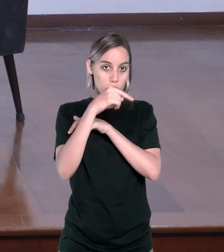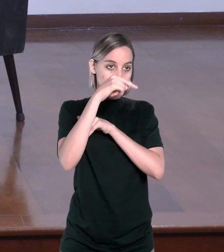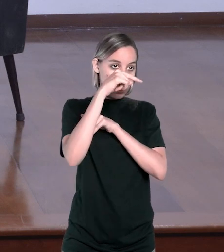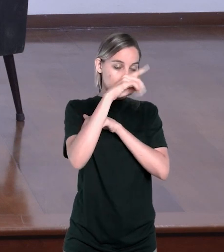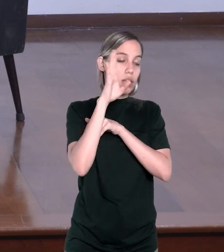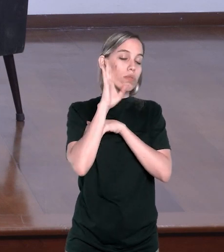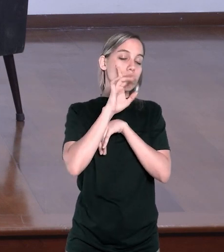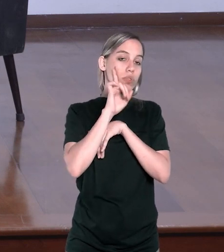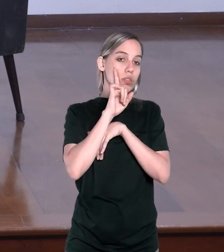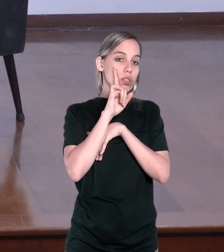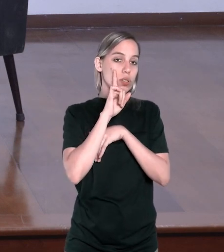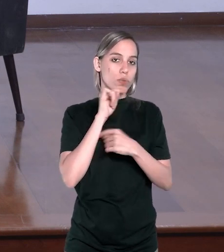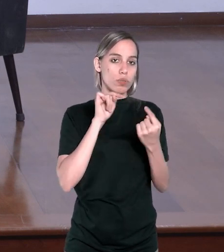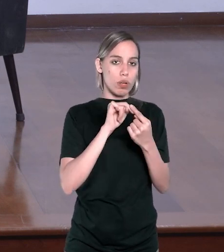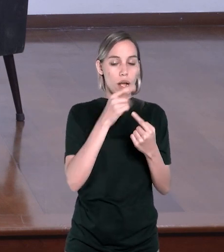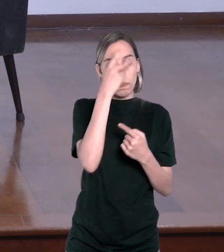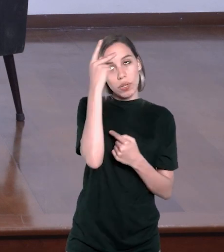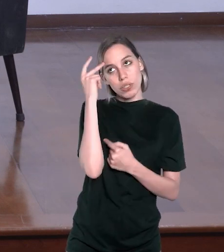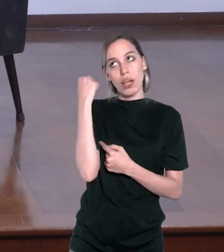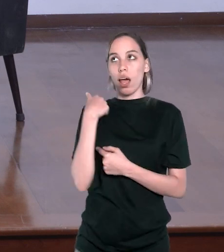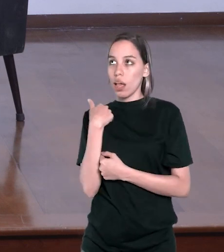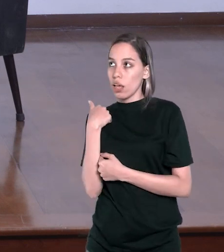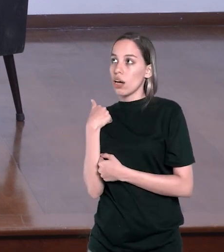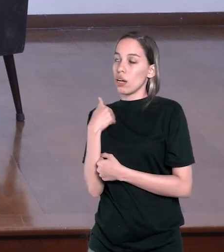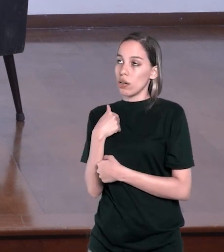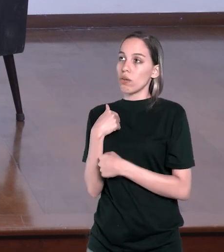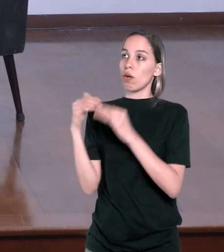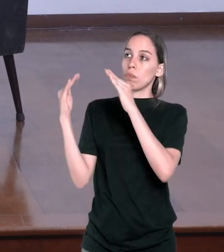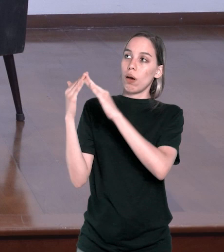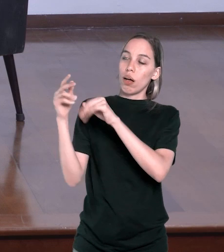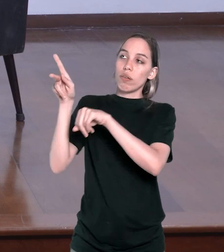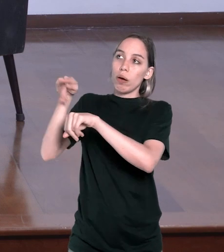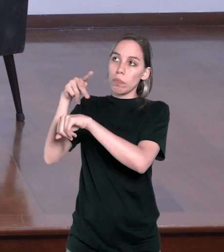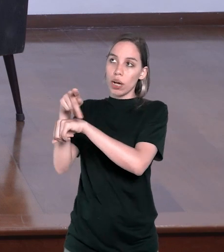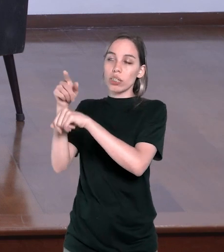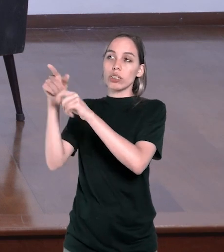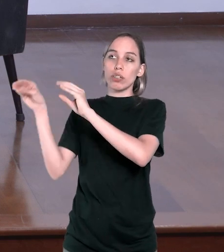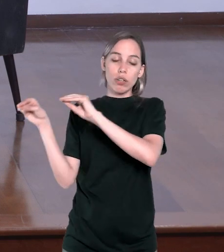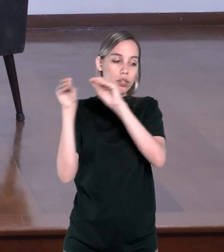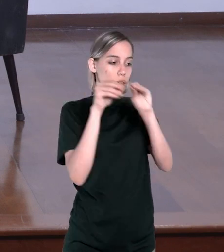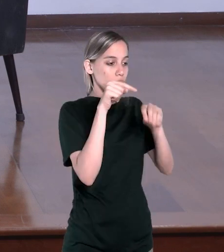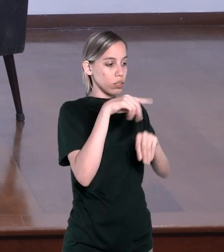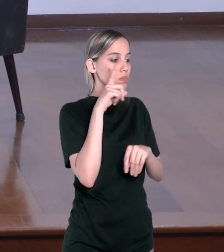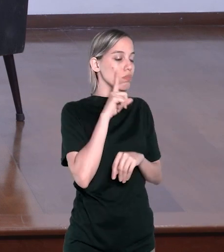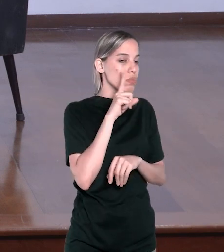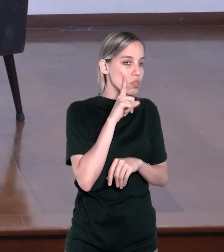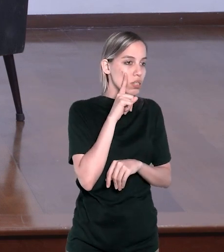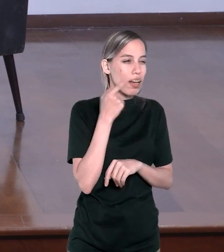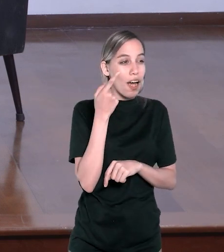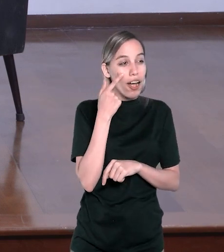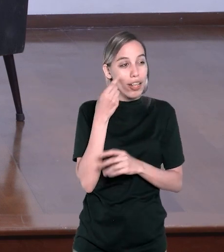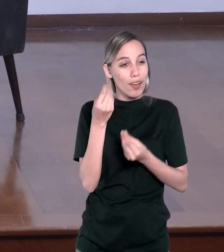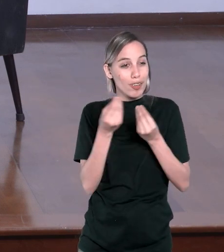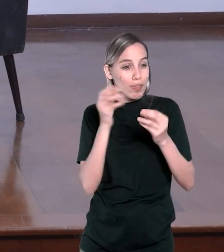a maioria fala assim, eu estava nesse país e eu vim para cá, e agora veja só quais são as diferenças culturais. Né? Por isso que é tão